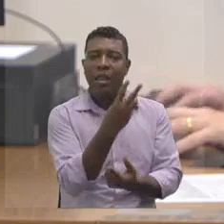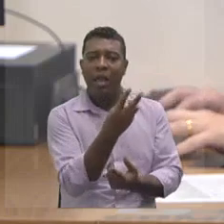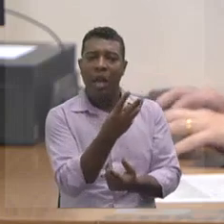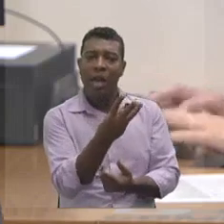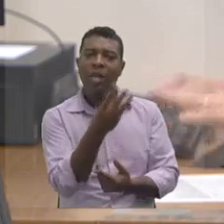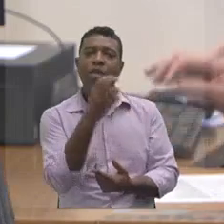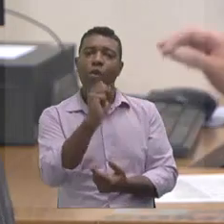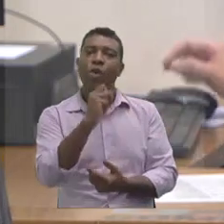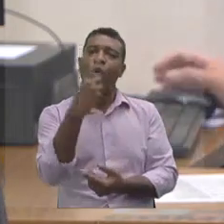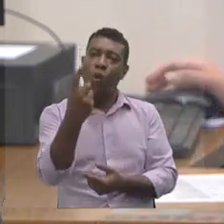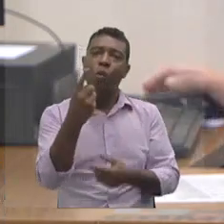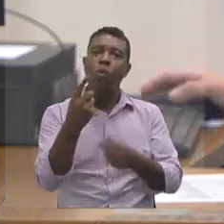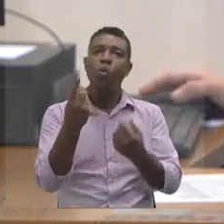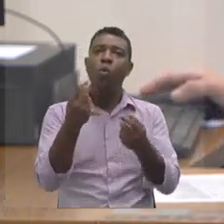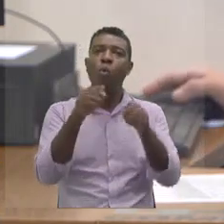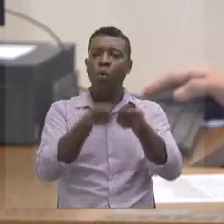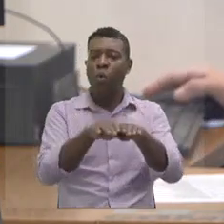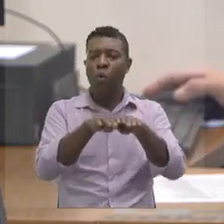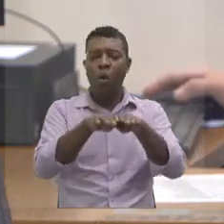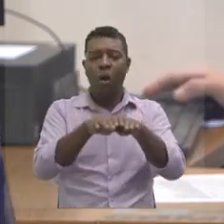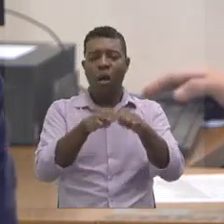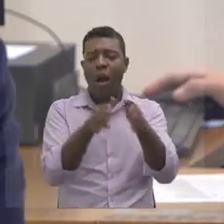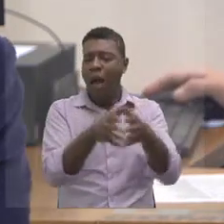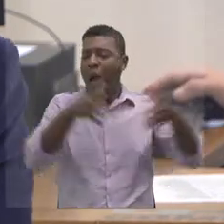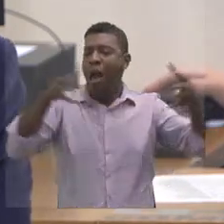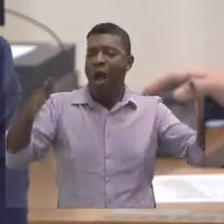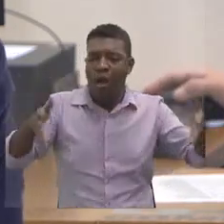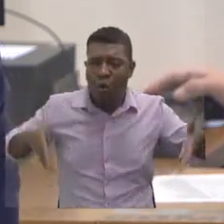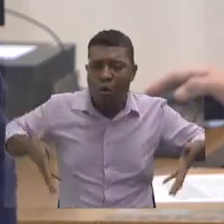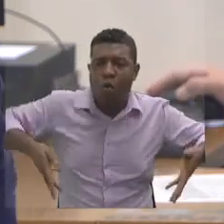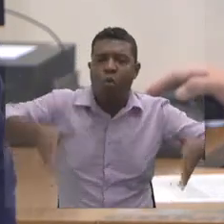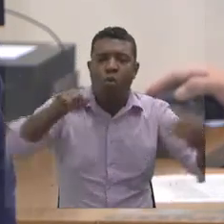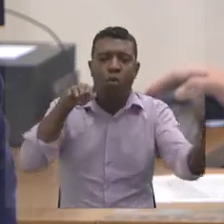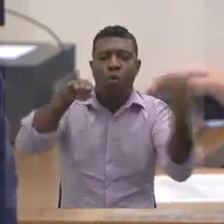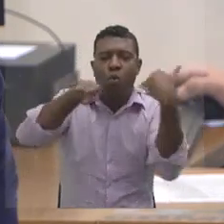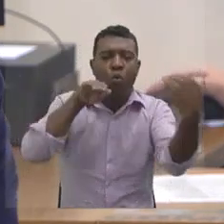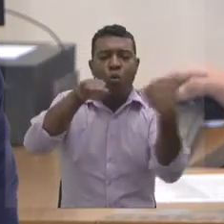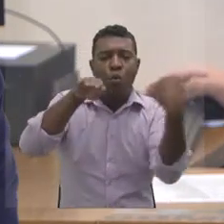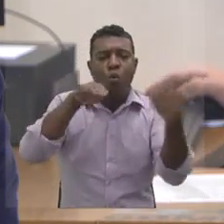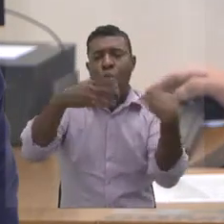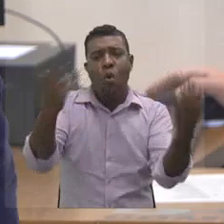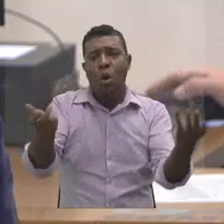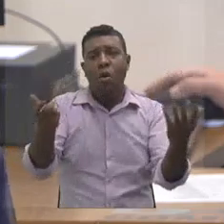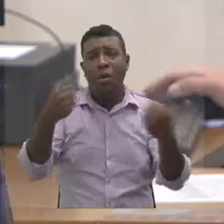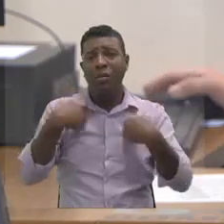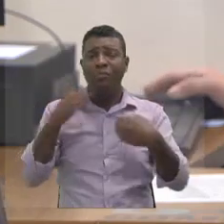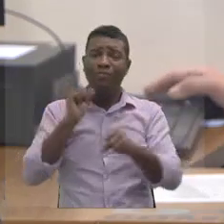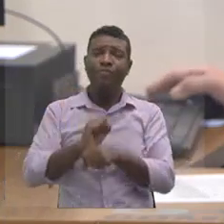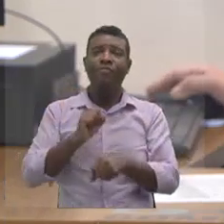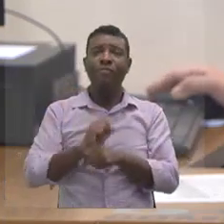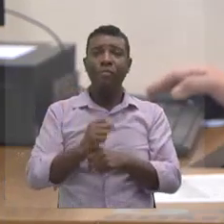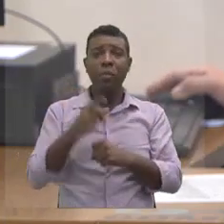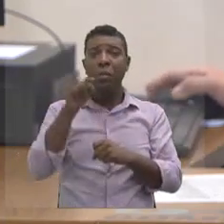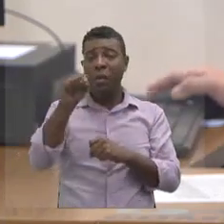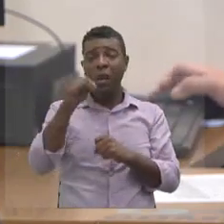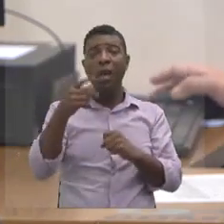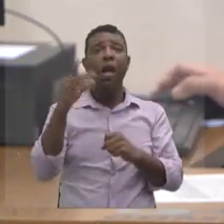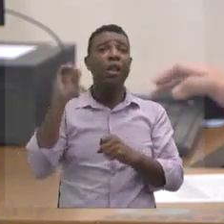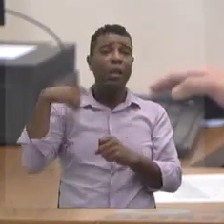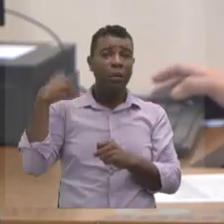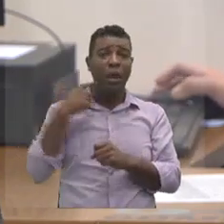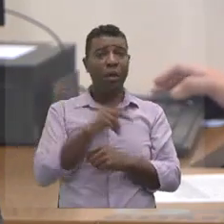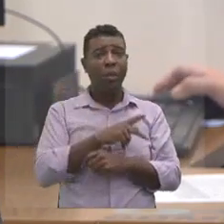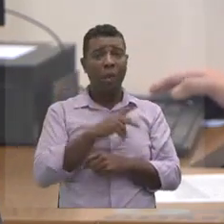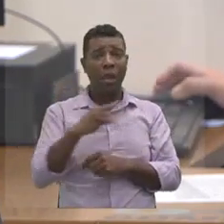Presidente aqui da comissão junto com os nossos líderes os deputados do PT nos ajudem E aí eu falo